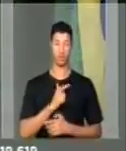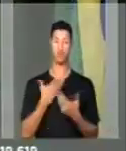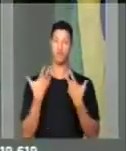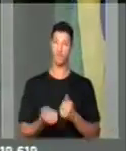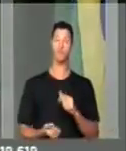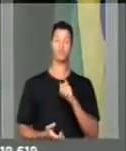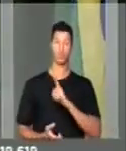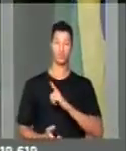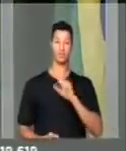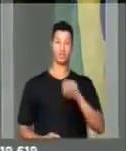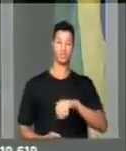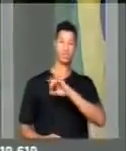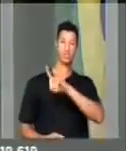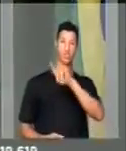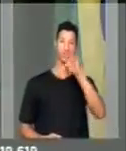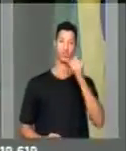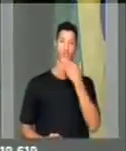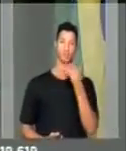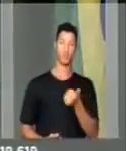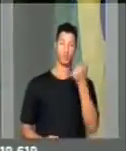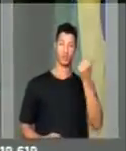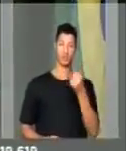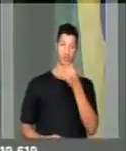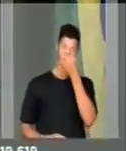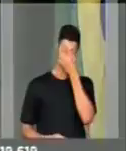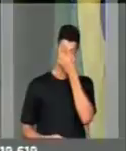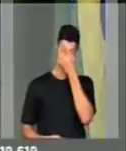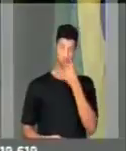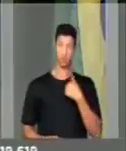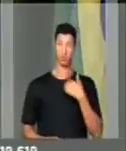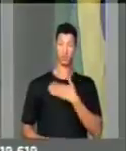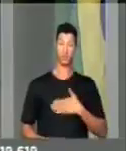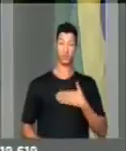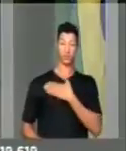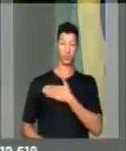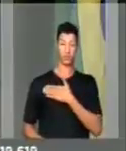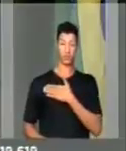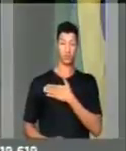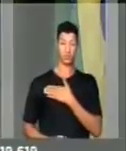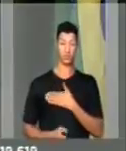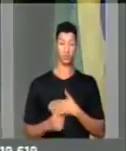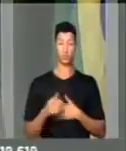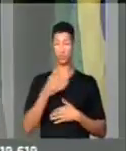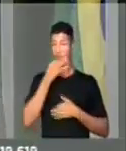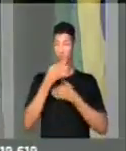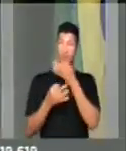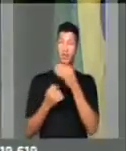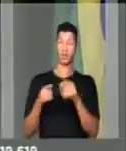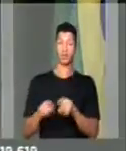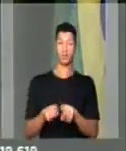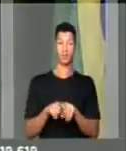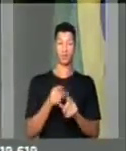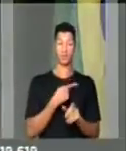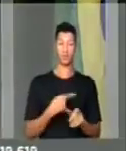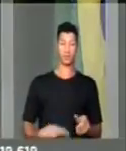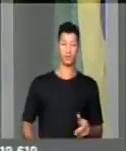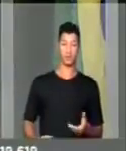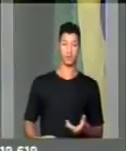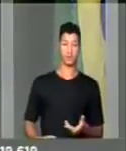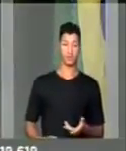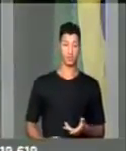vamos ter dias melhores. Eu gostaria de comentar, senhor